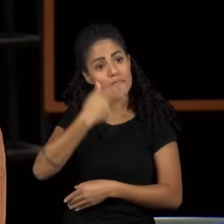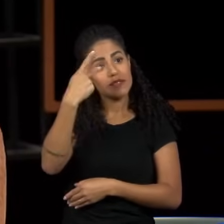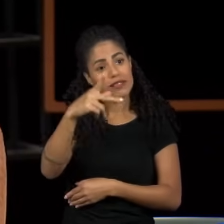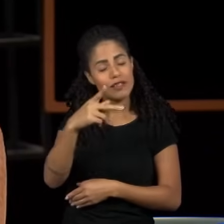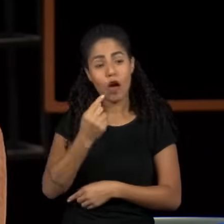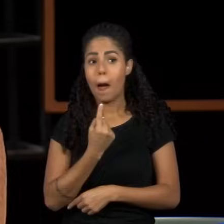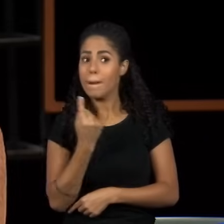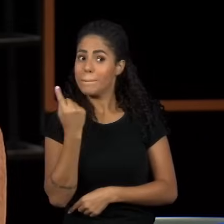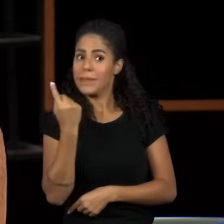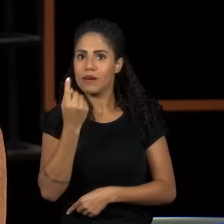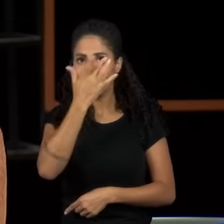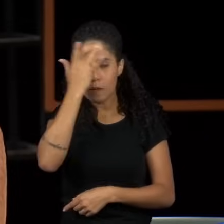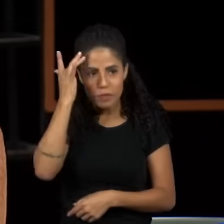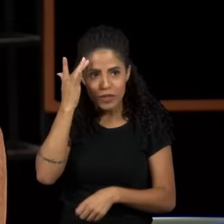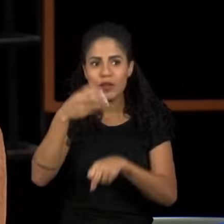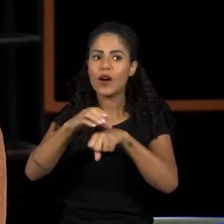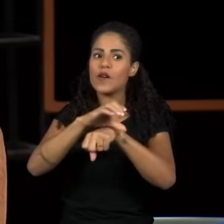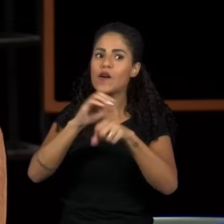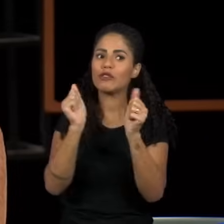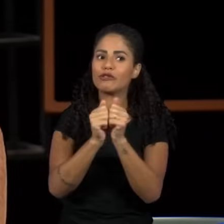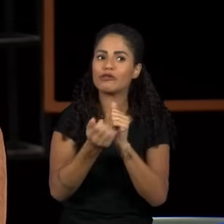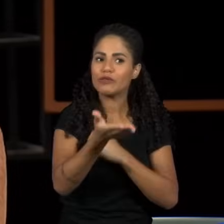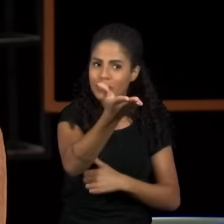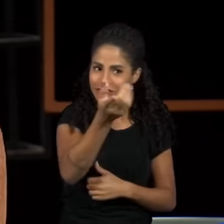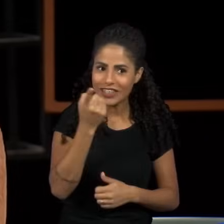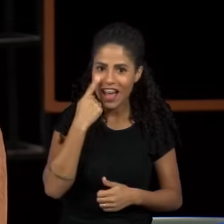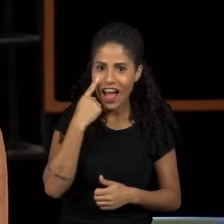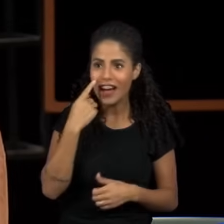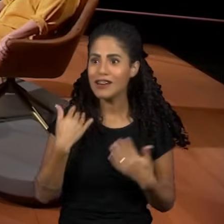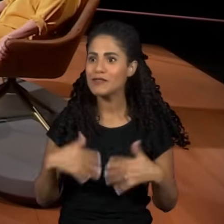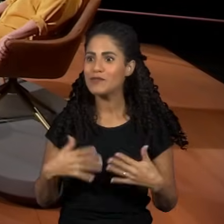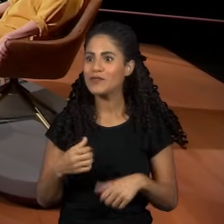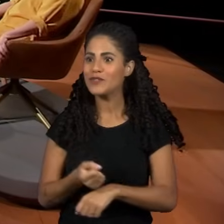primeiro é de alguém que fez o curso da EAD junto com você. Ui!